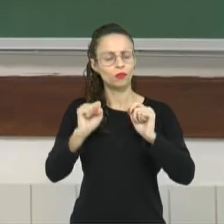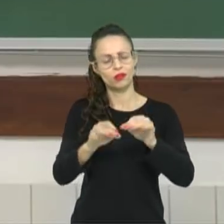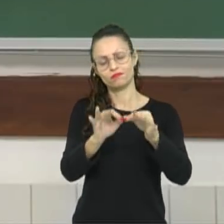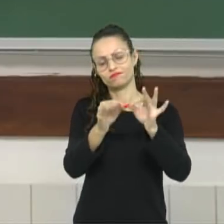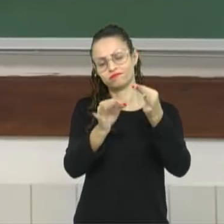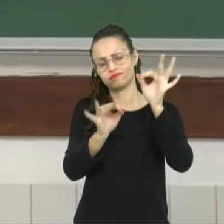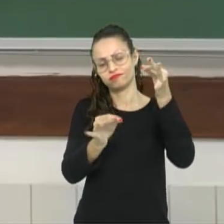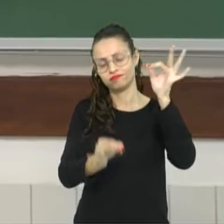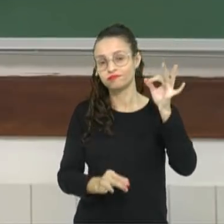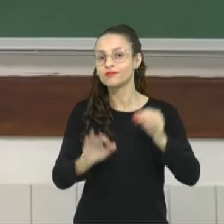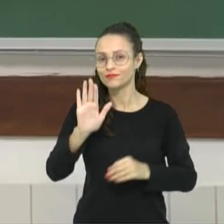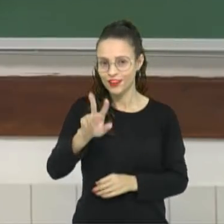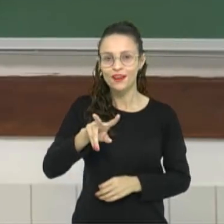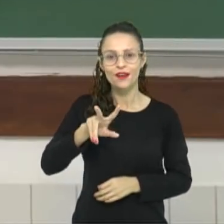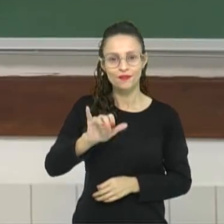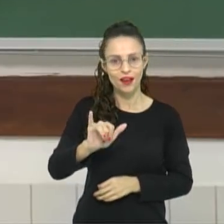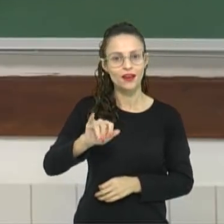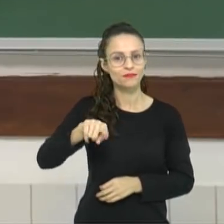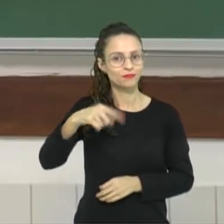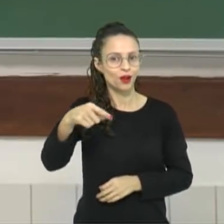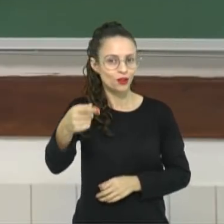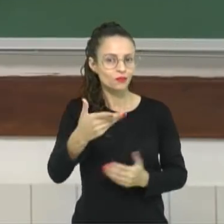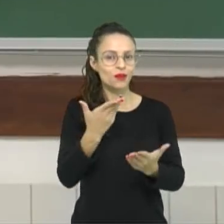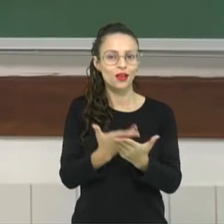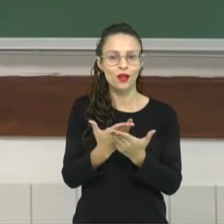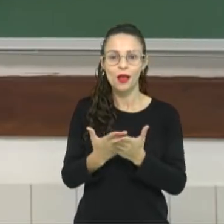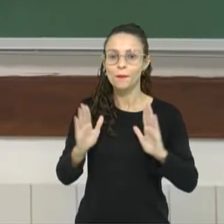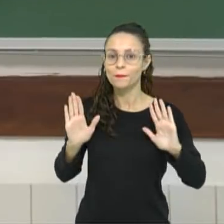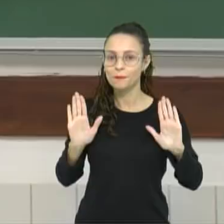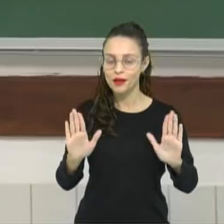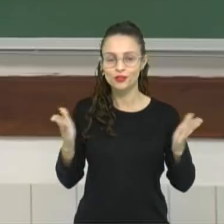respeito. Vamos ainda falar em algumas aulas nossas,